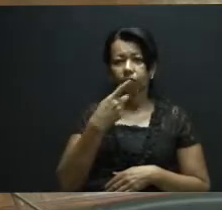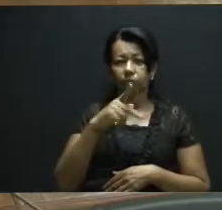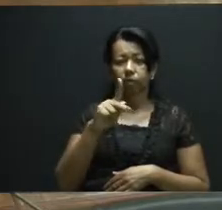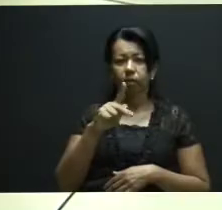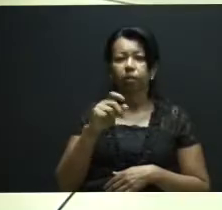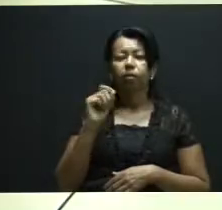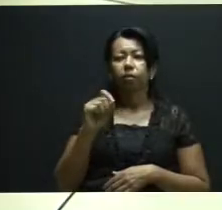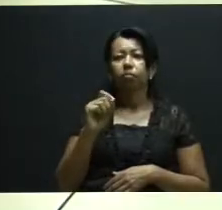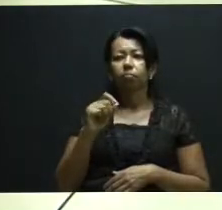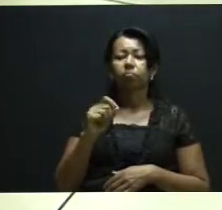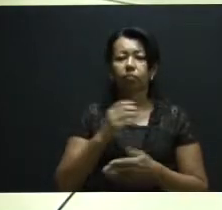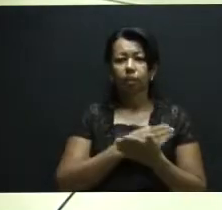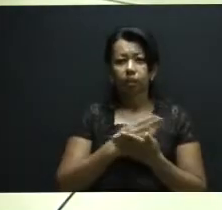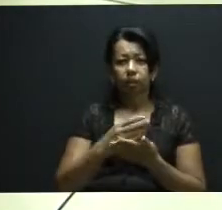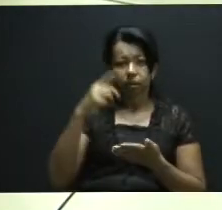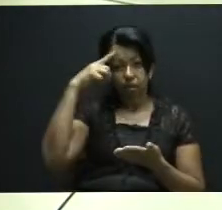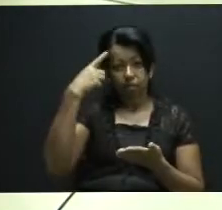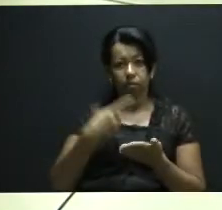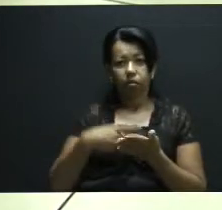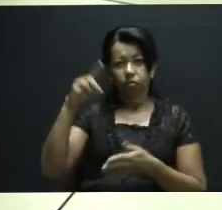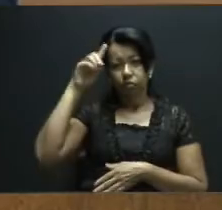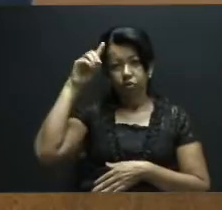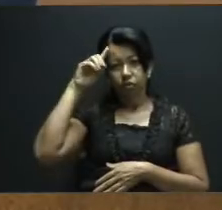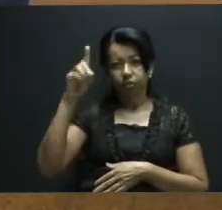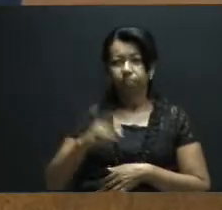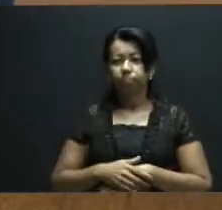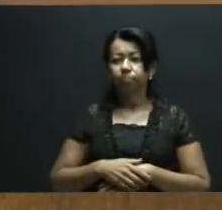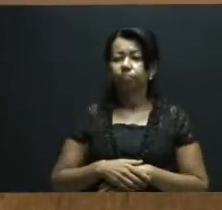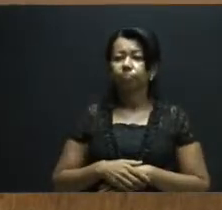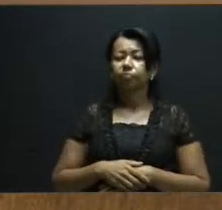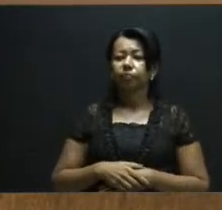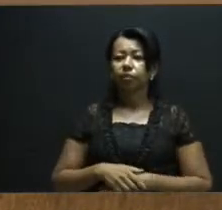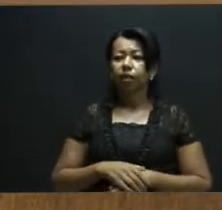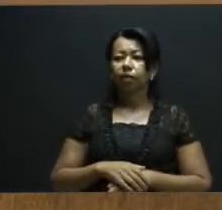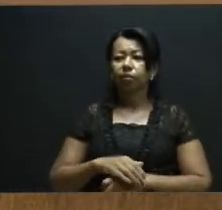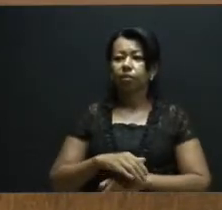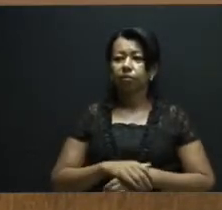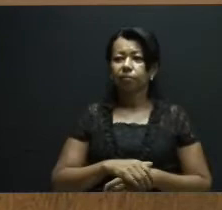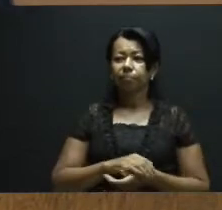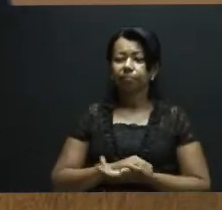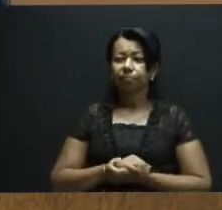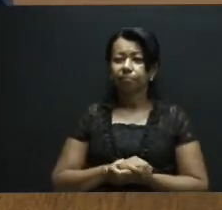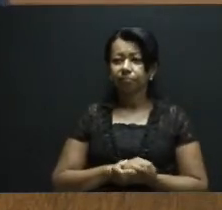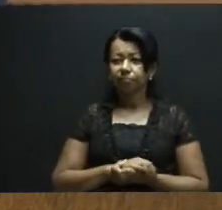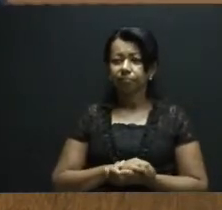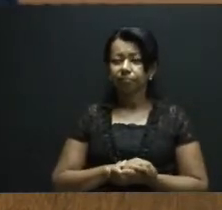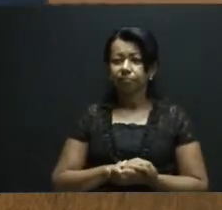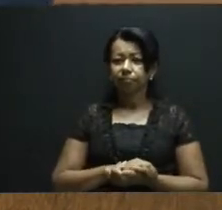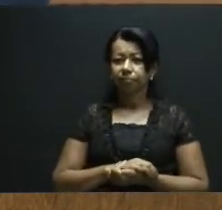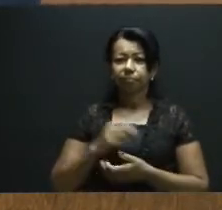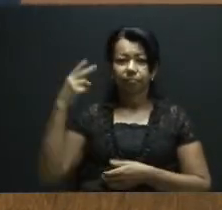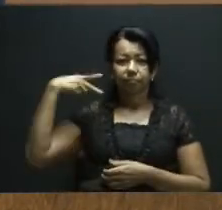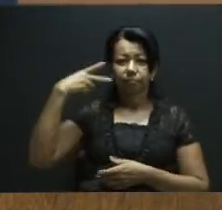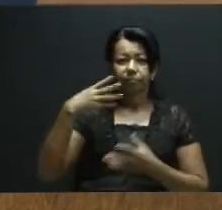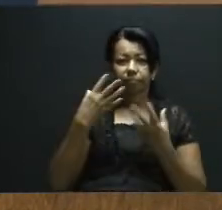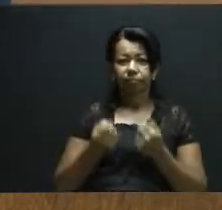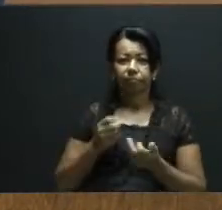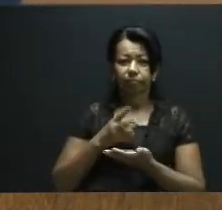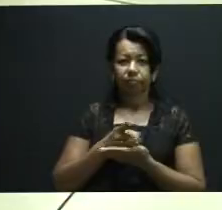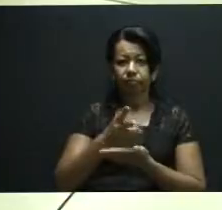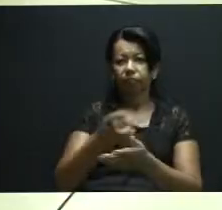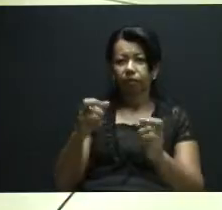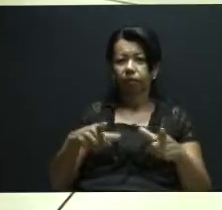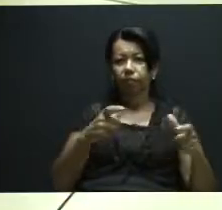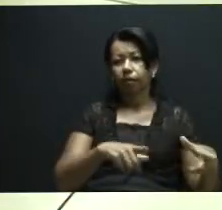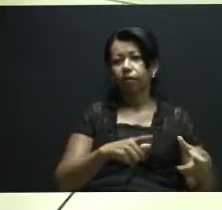para irmos direto para a ordem do dia o movimento ao plenário a questão de ordem o vereador antônio vieira vereadores forem pela aprovação permanece